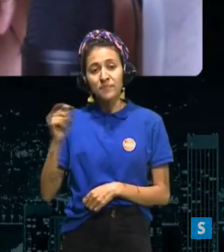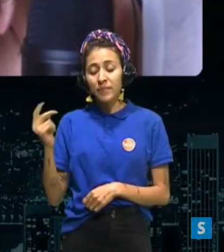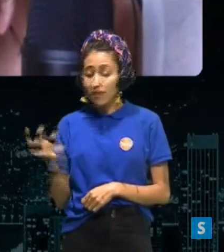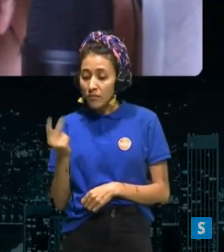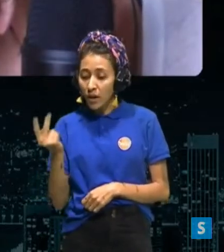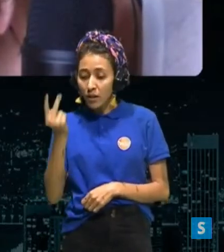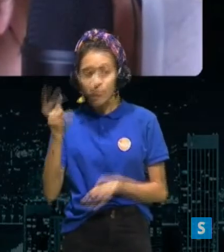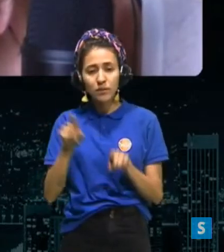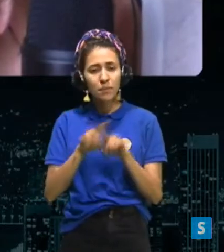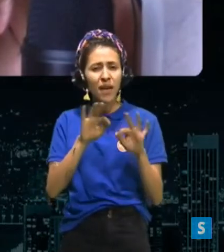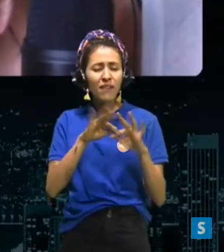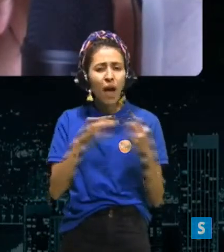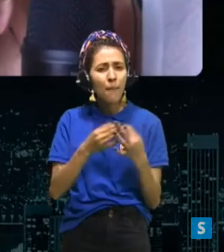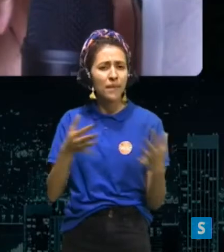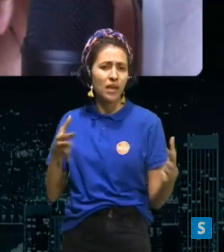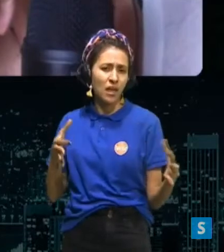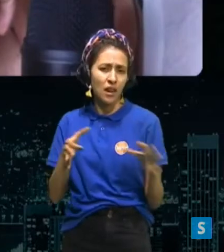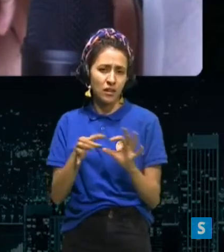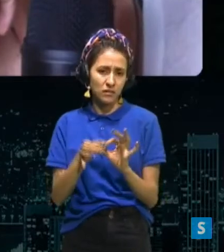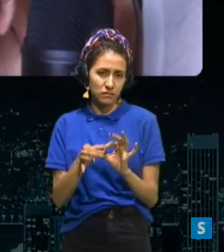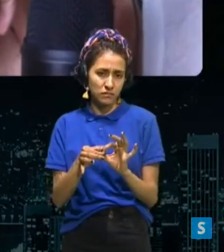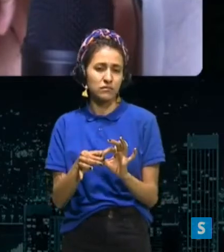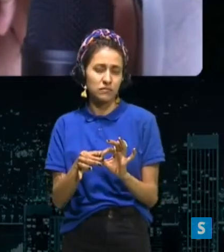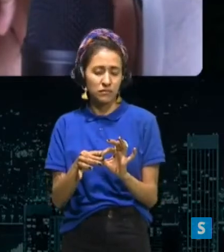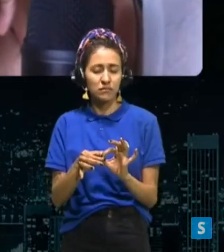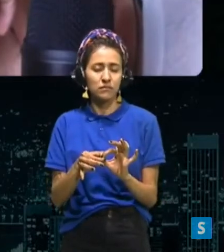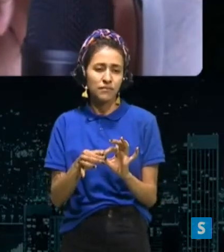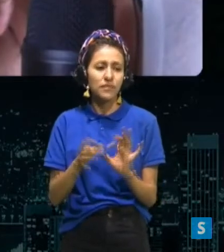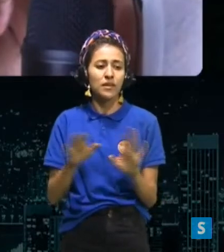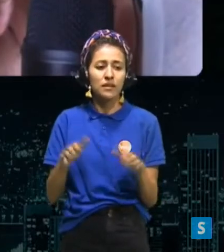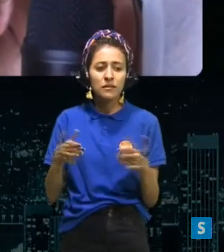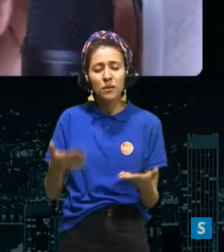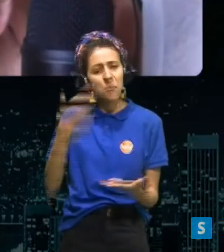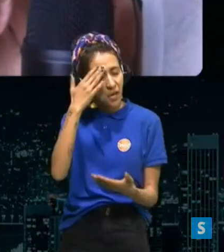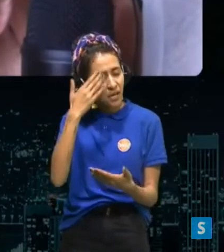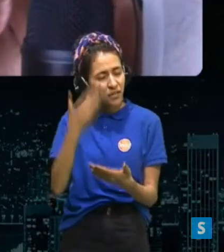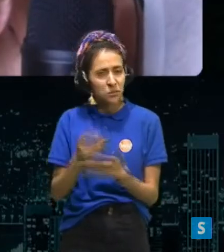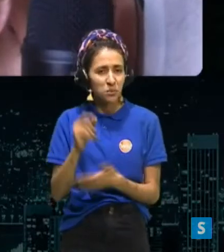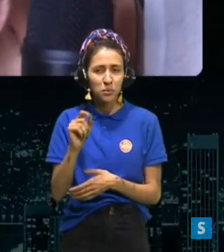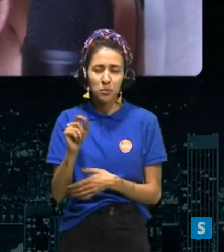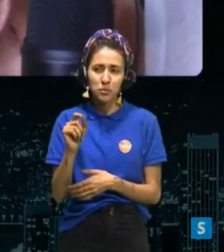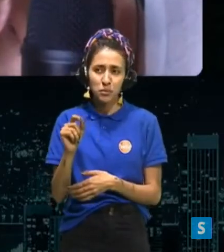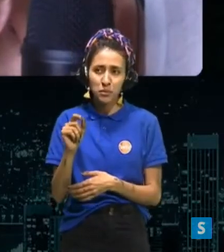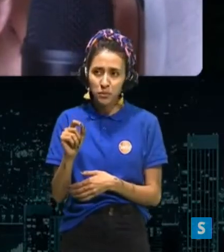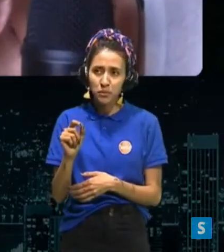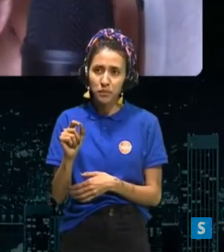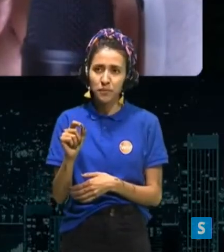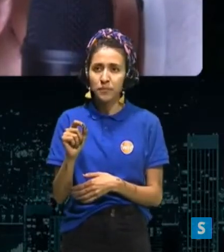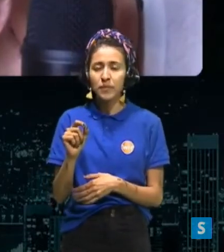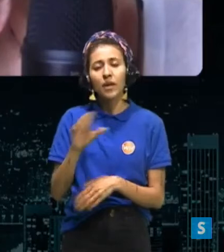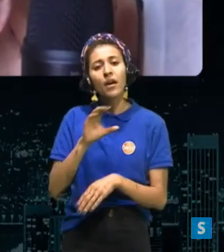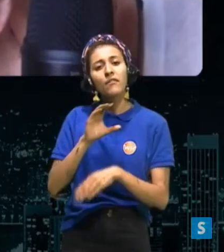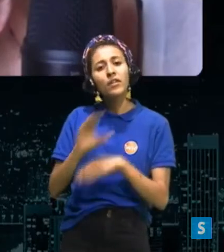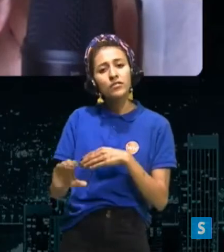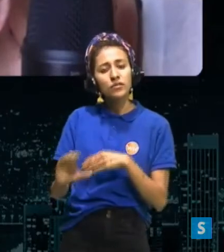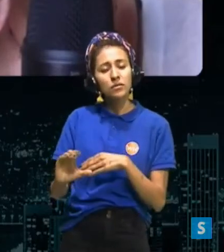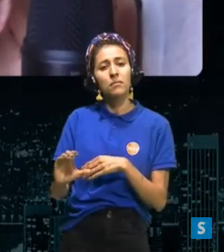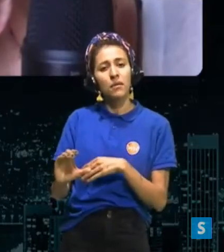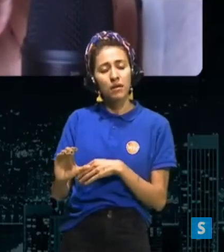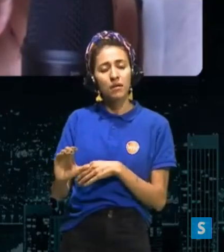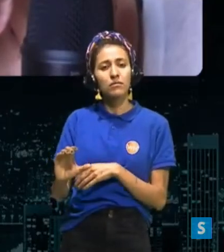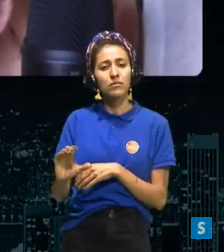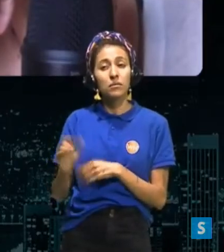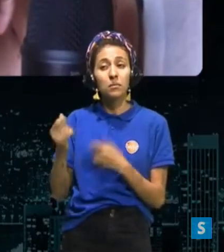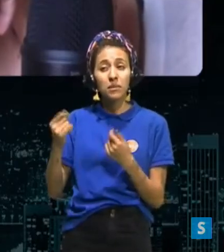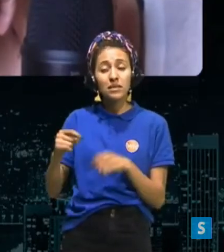família Ah então acho que de muitas formas os investimentos você tá só imaginando o